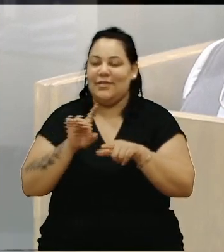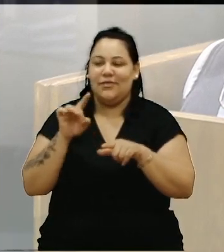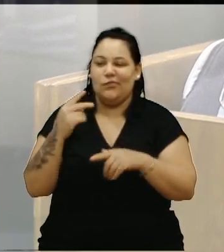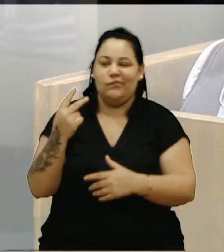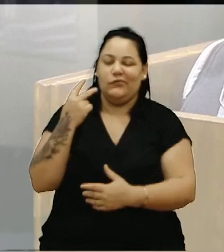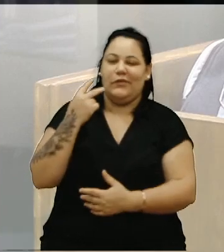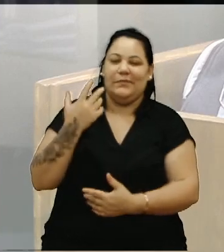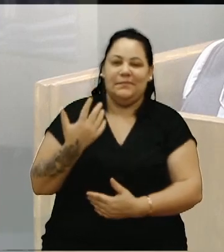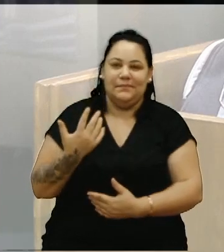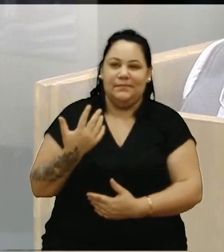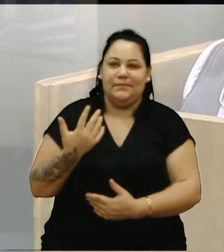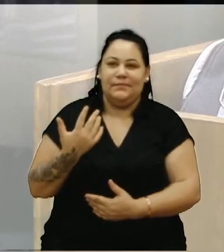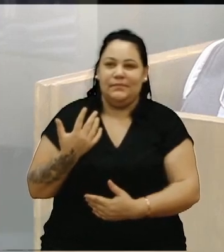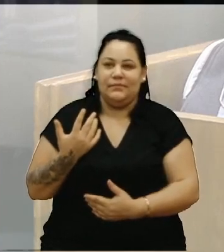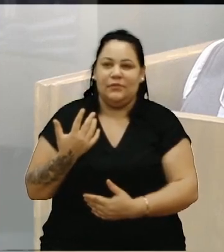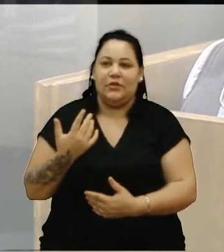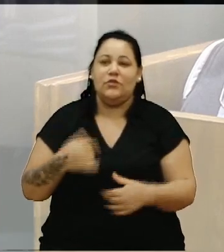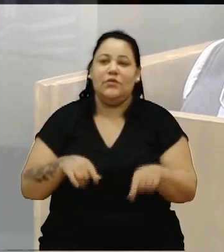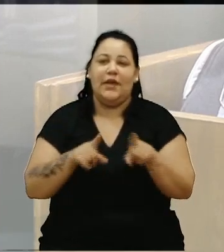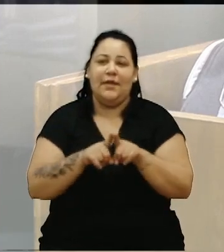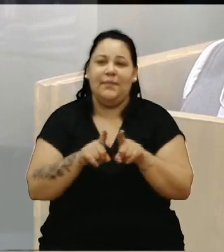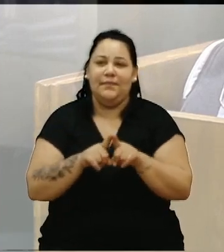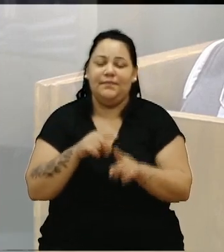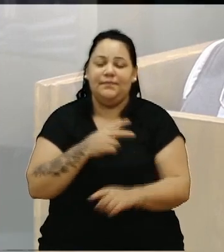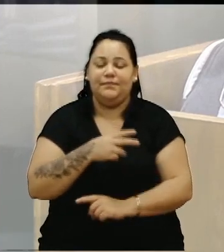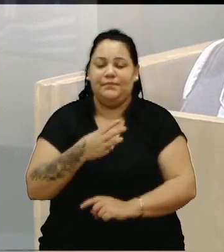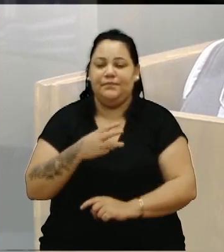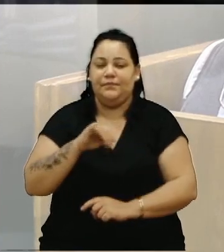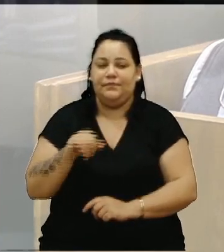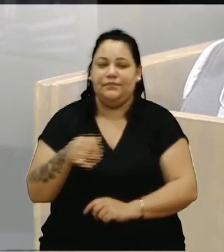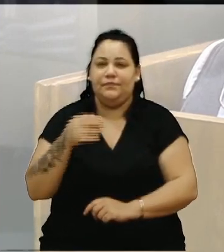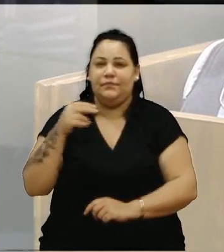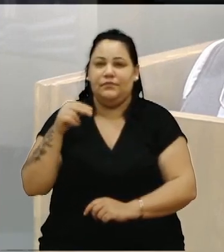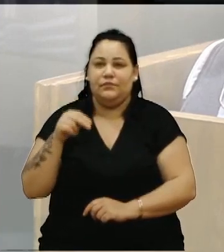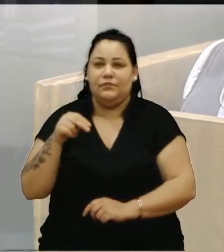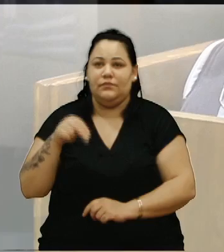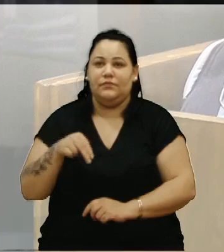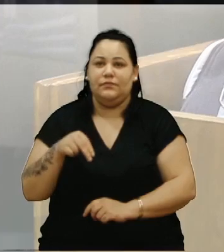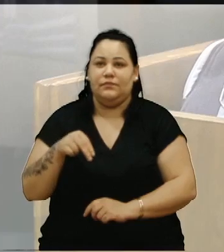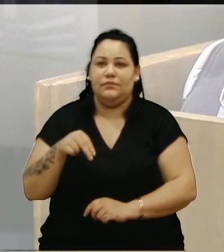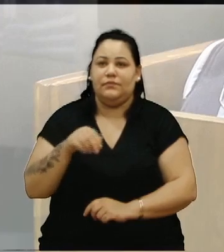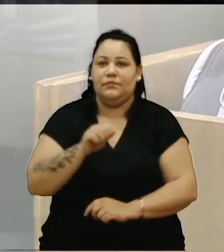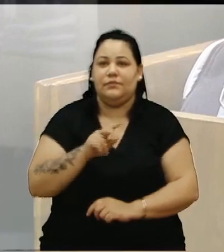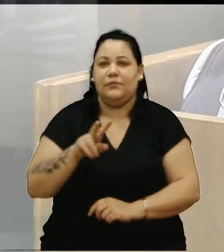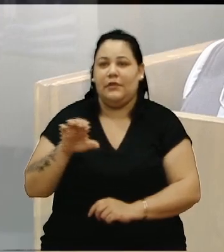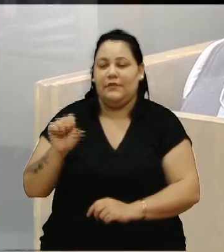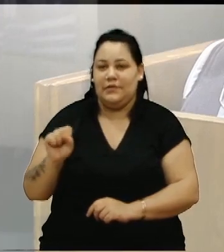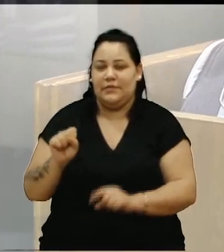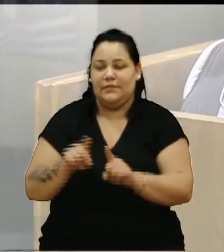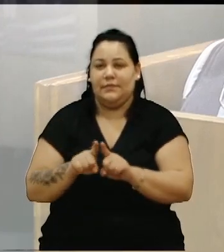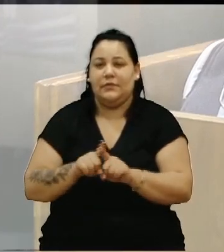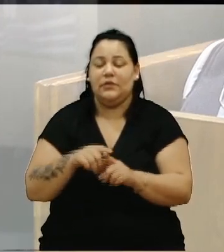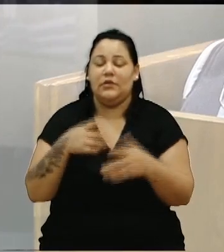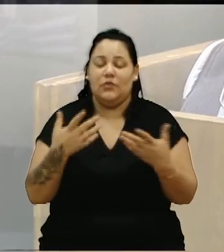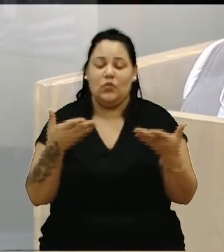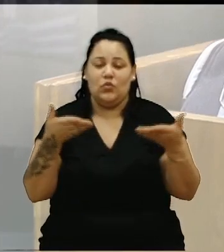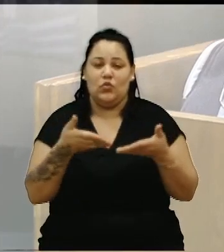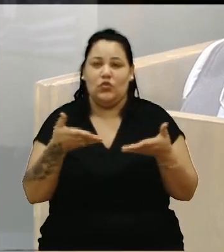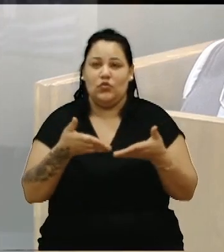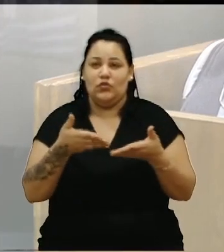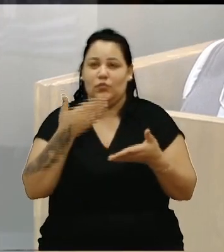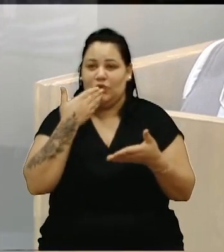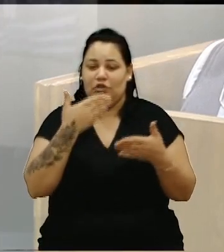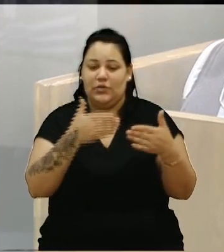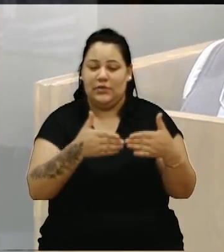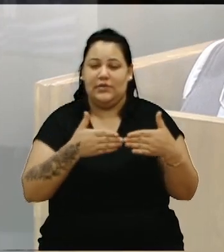dravês precisam. Dia 23 de junho é o Dia Internacional dos Dravês. Então, hoje eu pedi a licença para